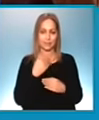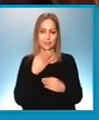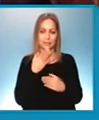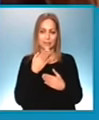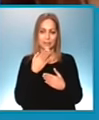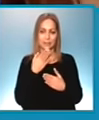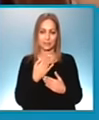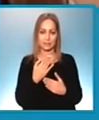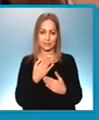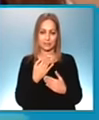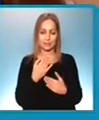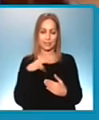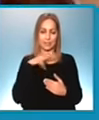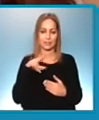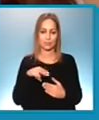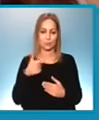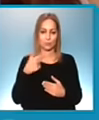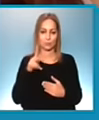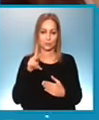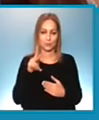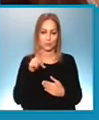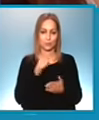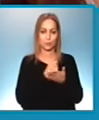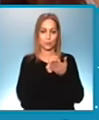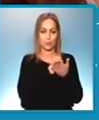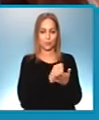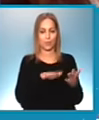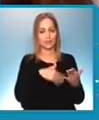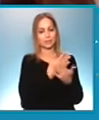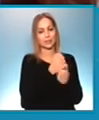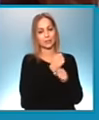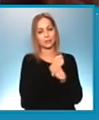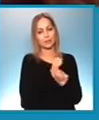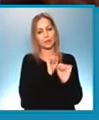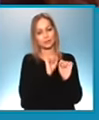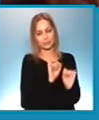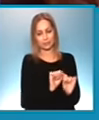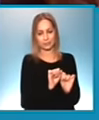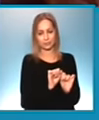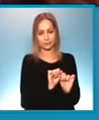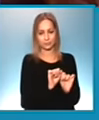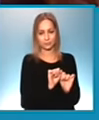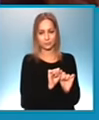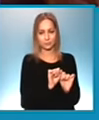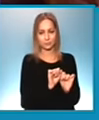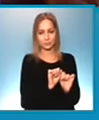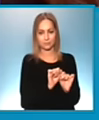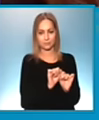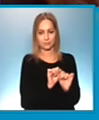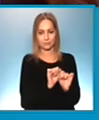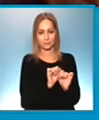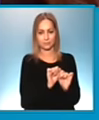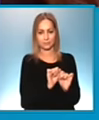jednom televiziji Portugal, svim ljudima koji te podržavaju i prate u tvom radu.